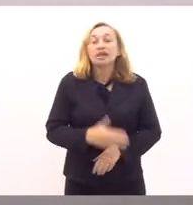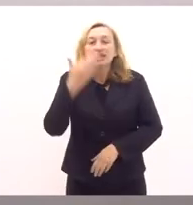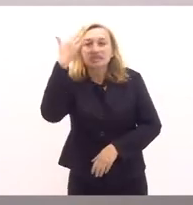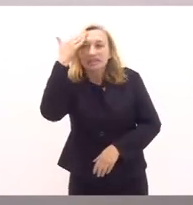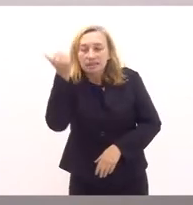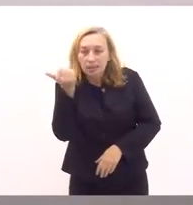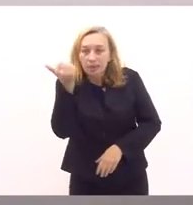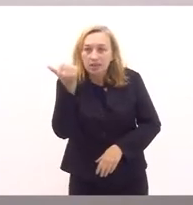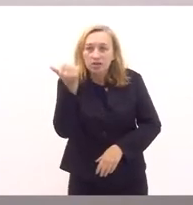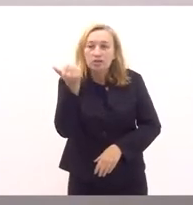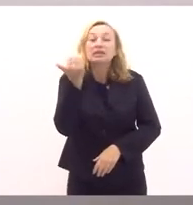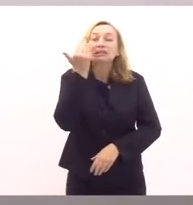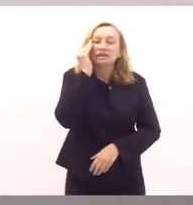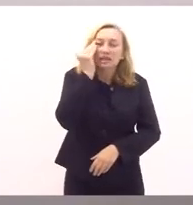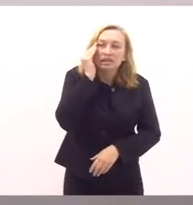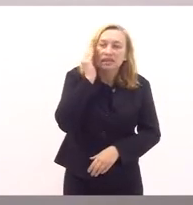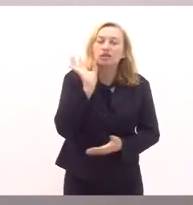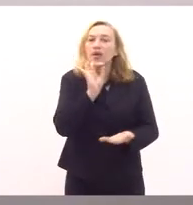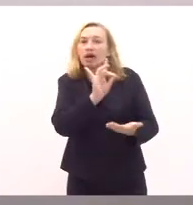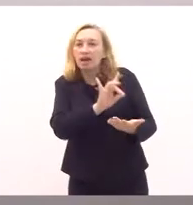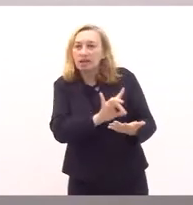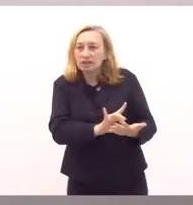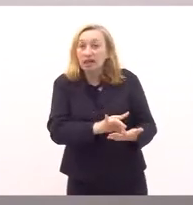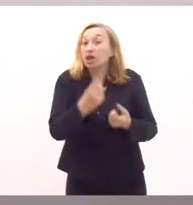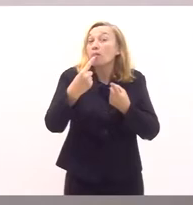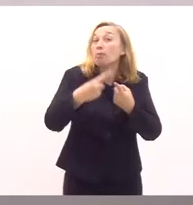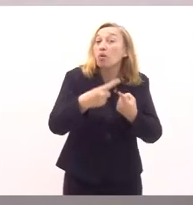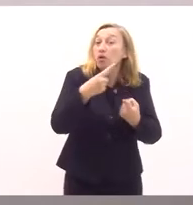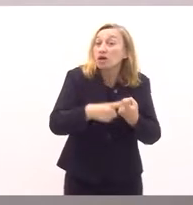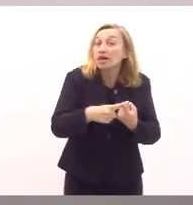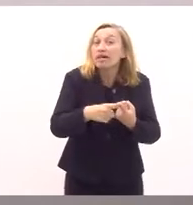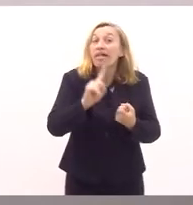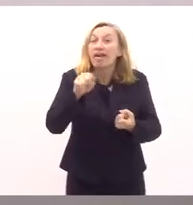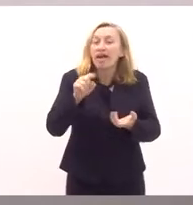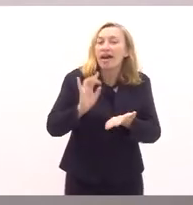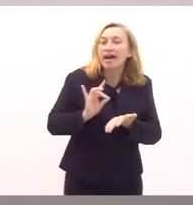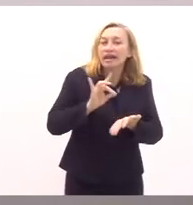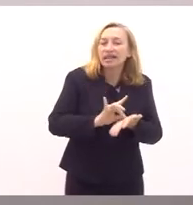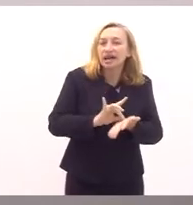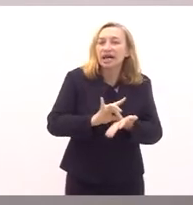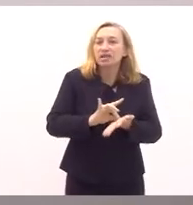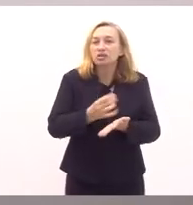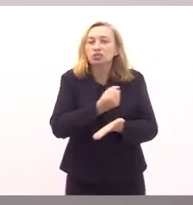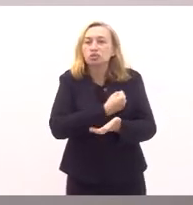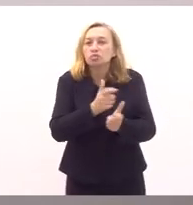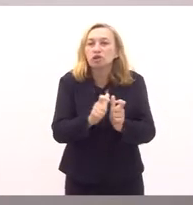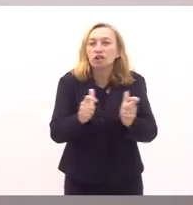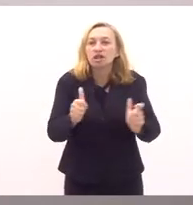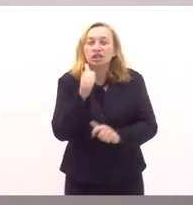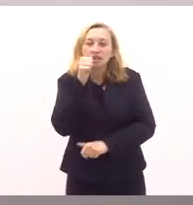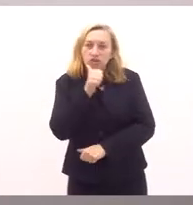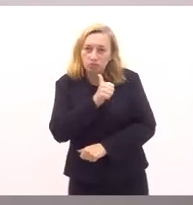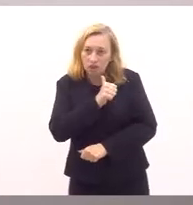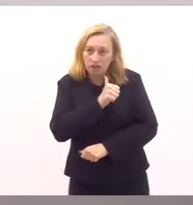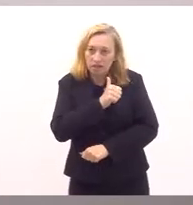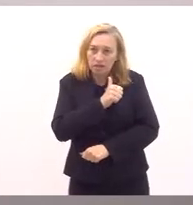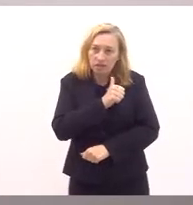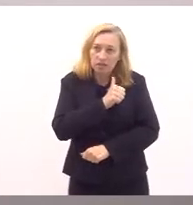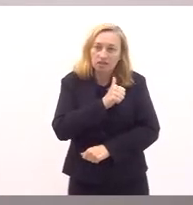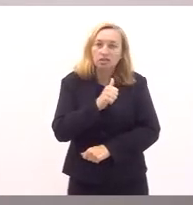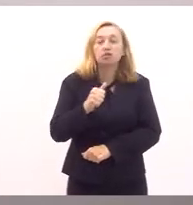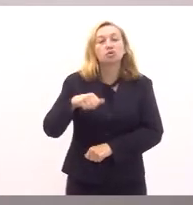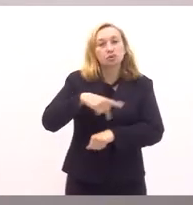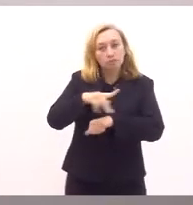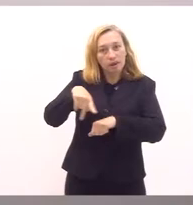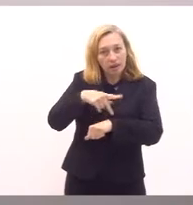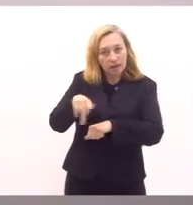sabendo disso, entendendo essa realidade, porque é a realidade da maioria das mulheres, né, desse